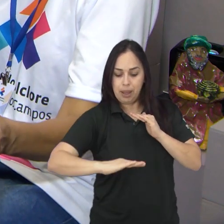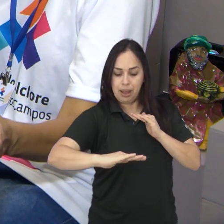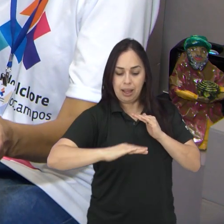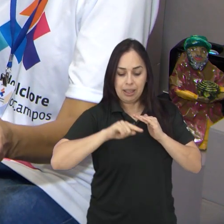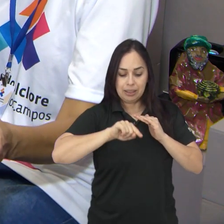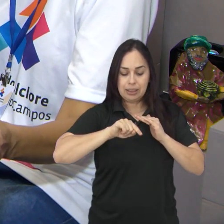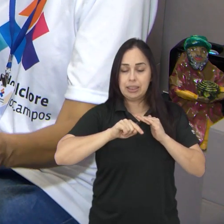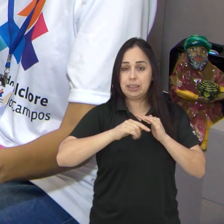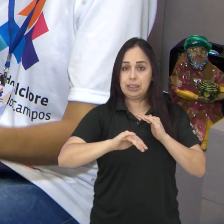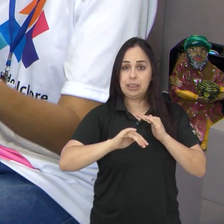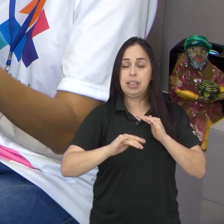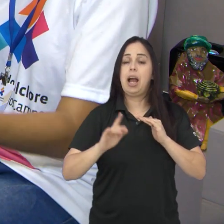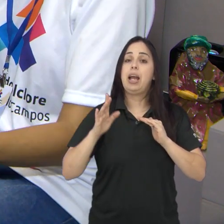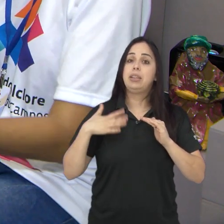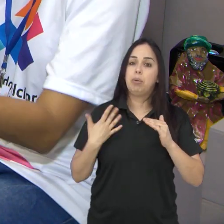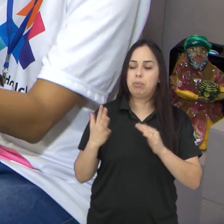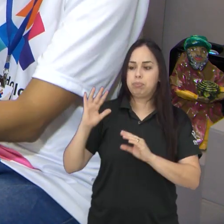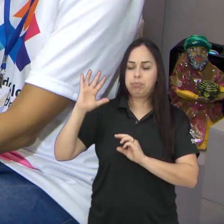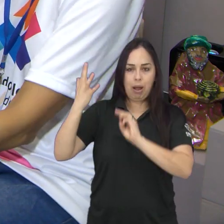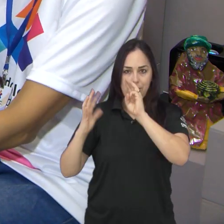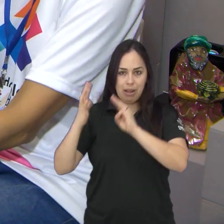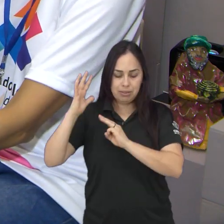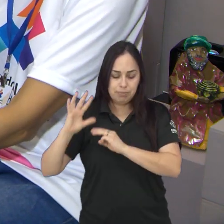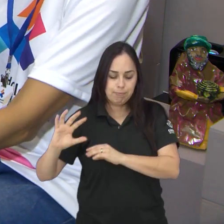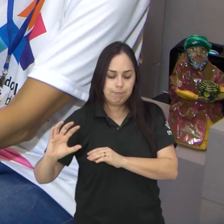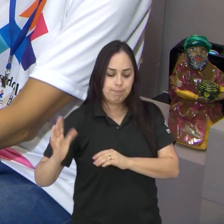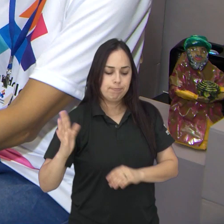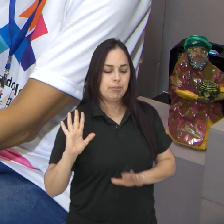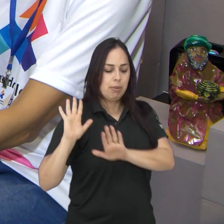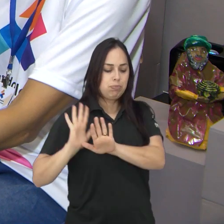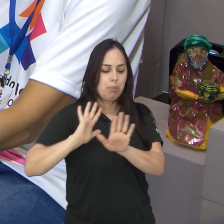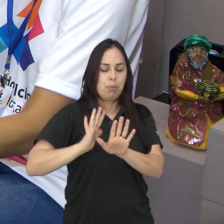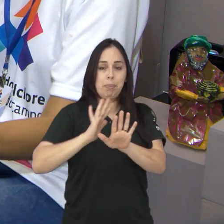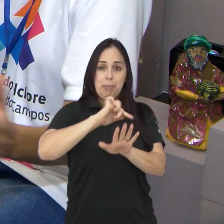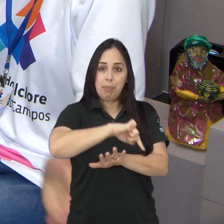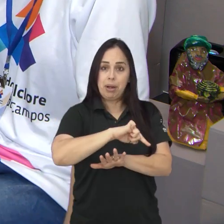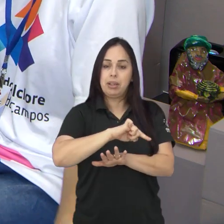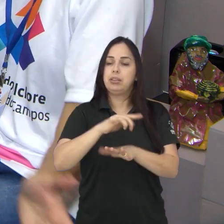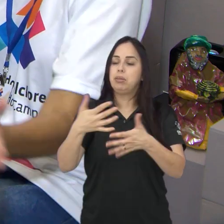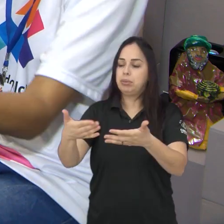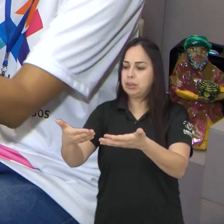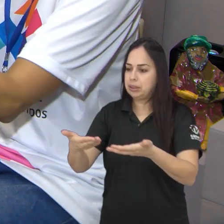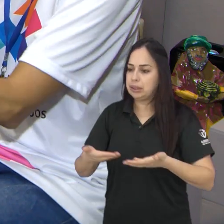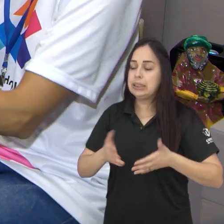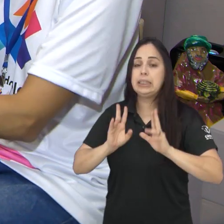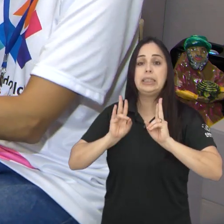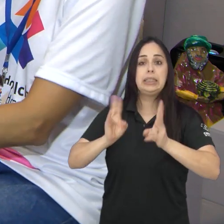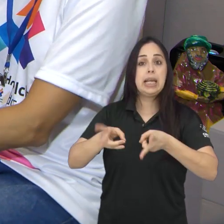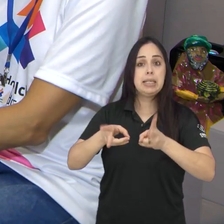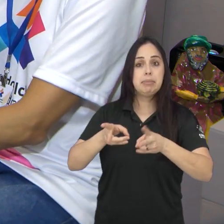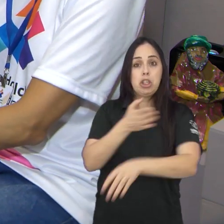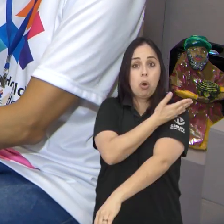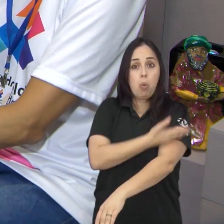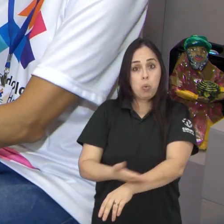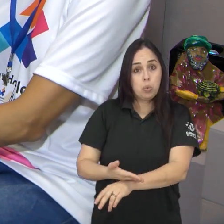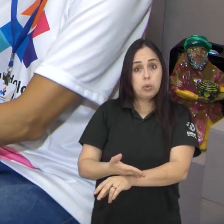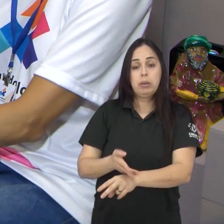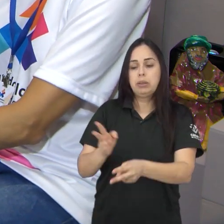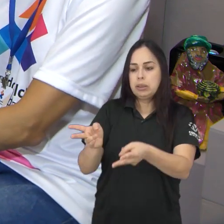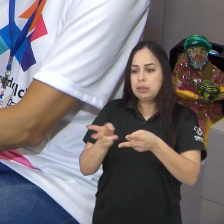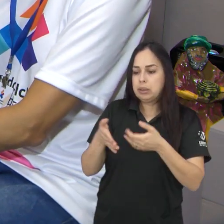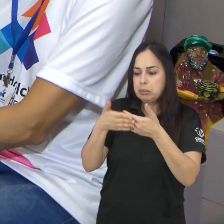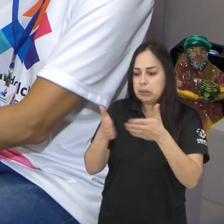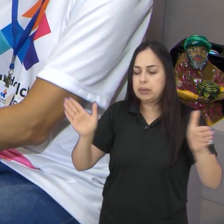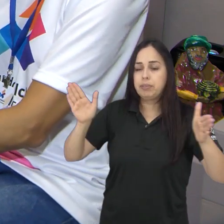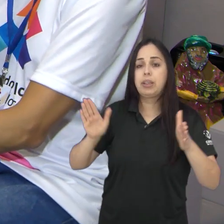na garagem da casa dela, e a Folia de Reis passa por lá todo ano. Então ela já também tem esse costume de receber a Folia de Reis